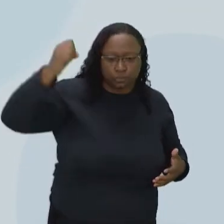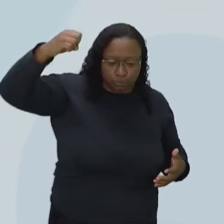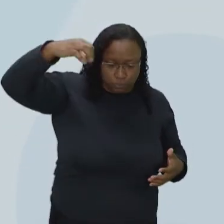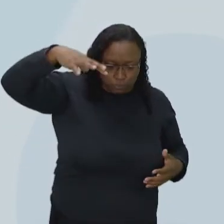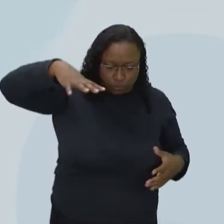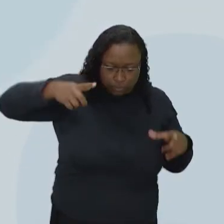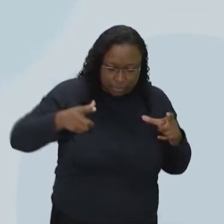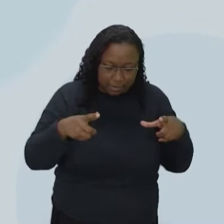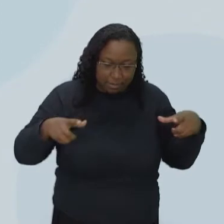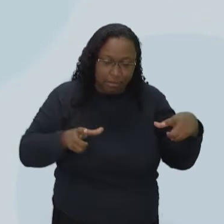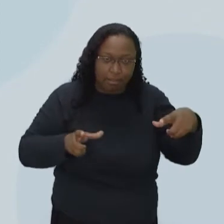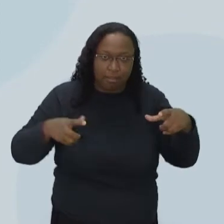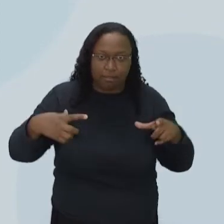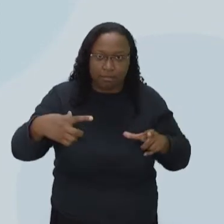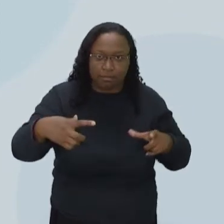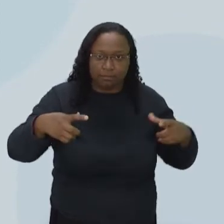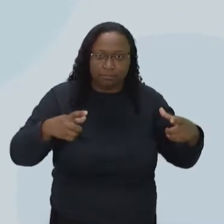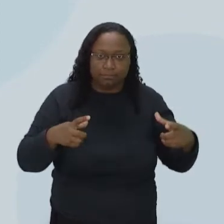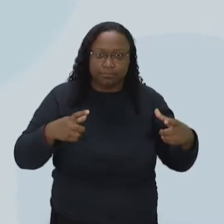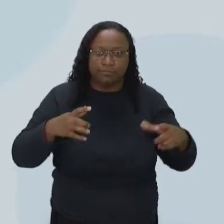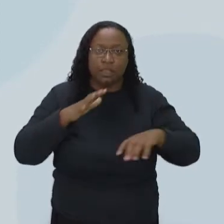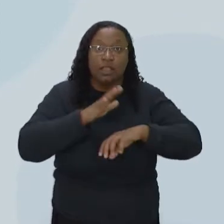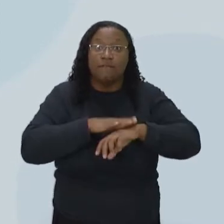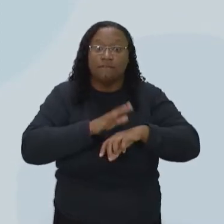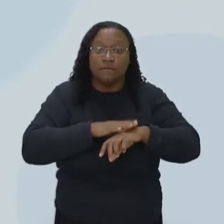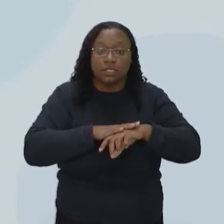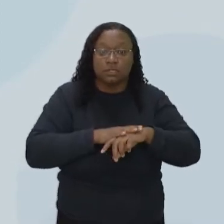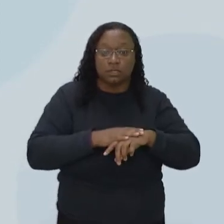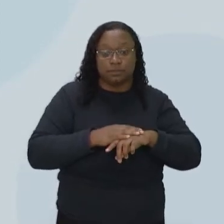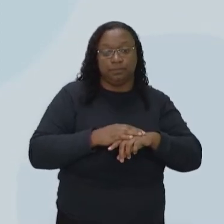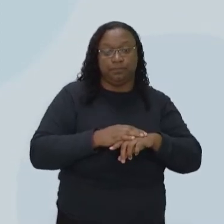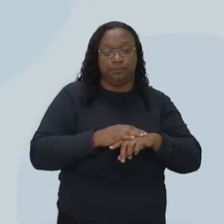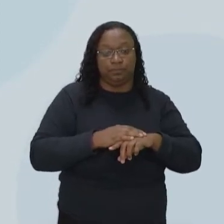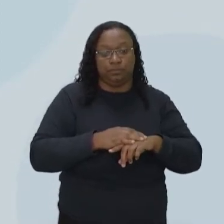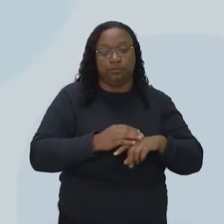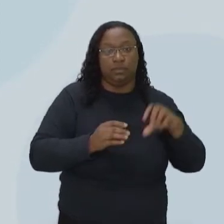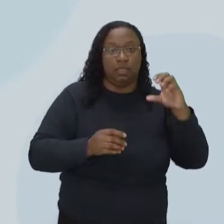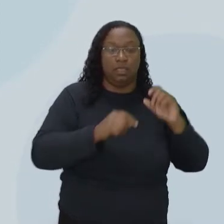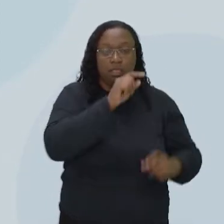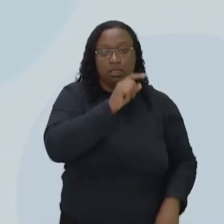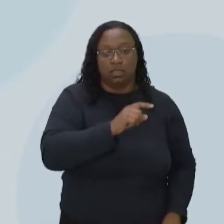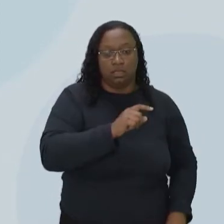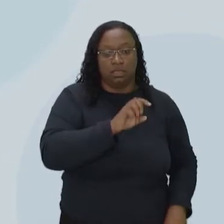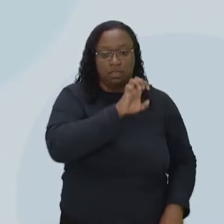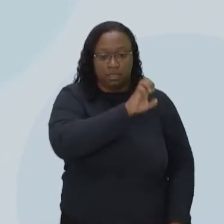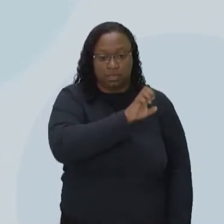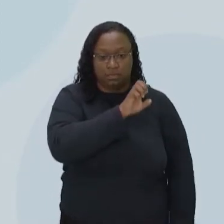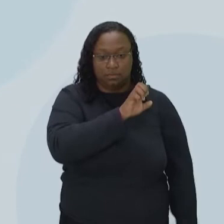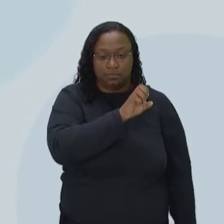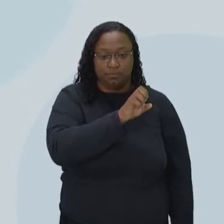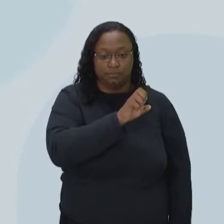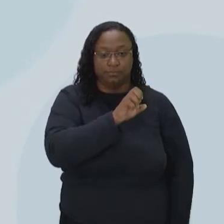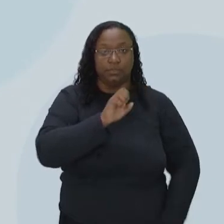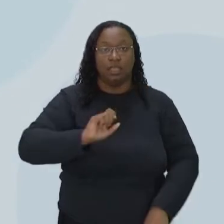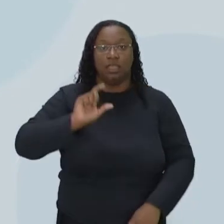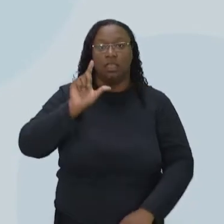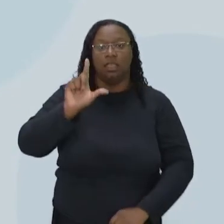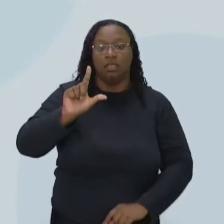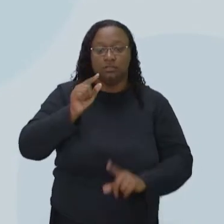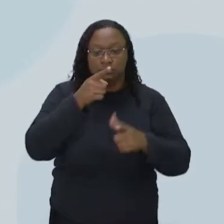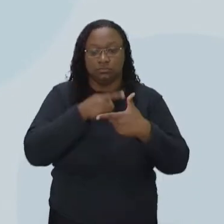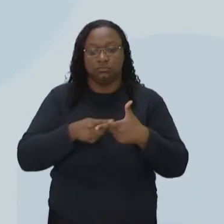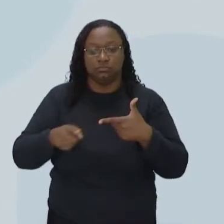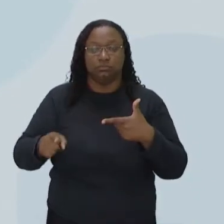eu fizer a luminância vezes a área, eu vou encontrar a quantidade de lumens. E é isso que eu quero